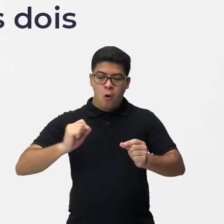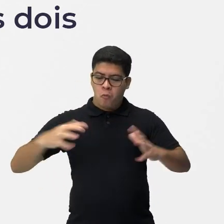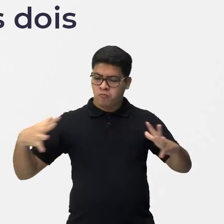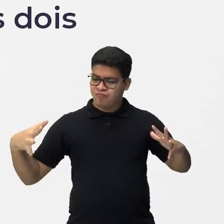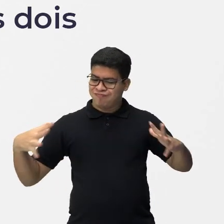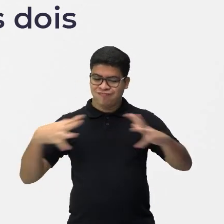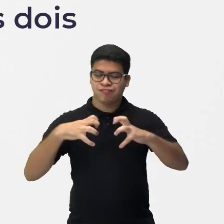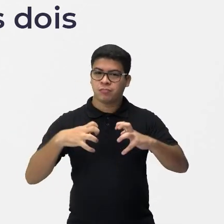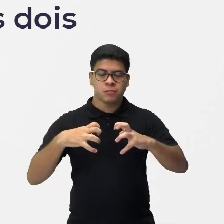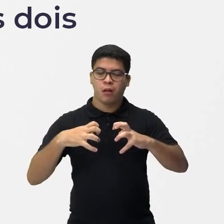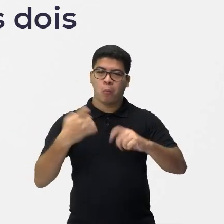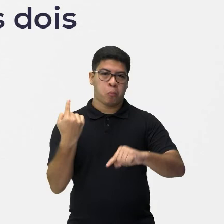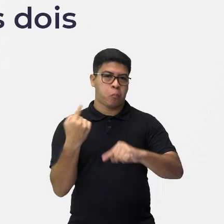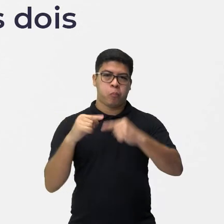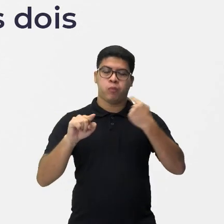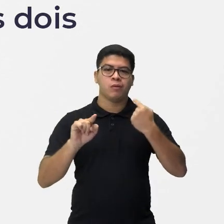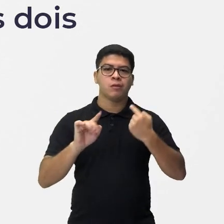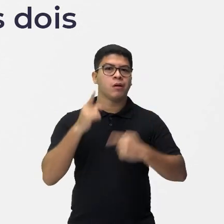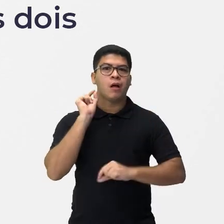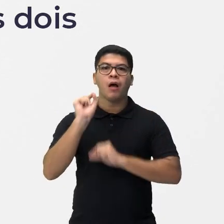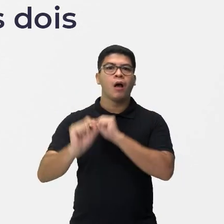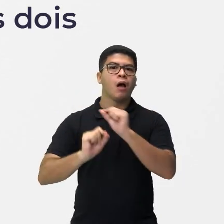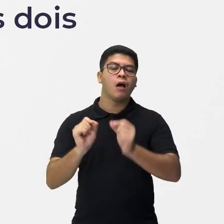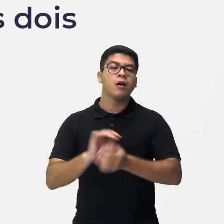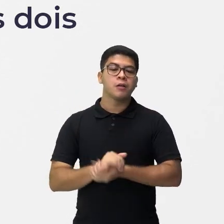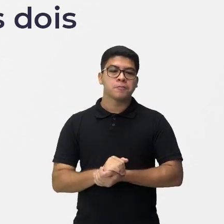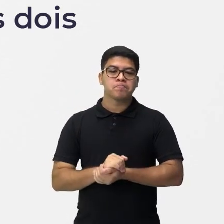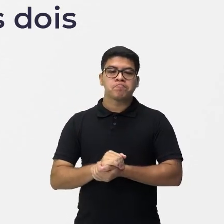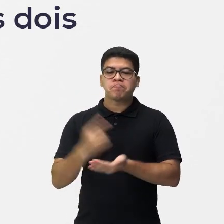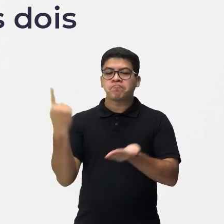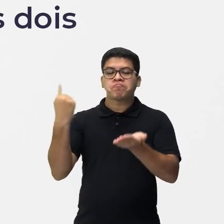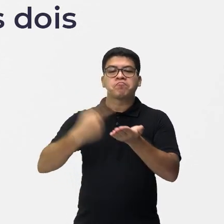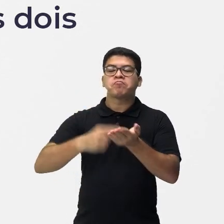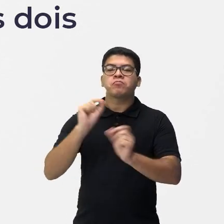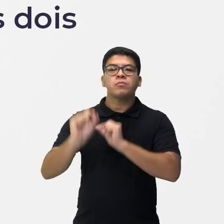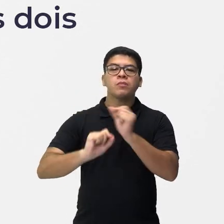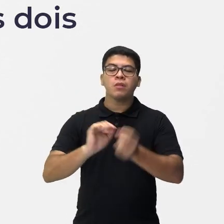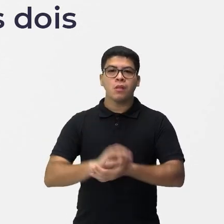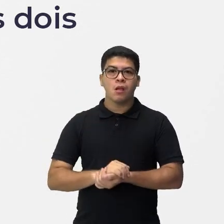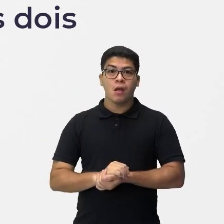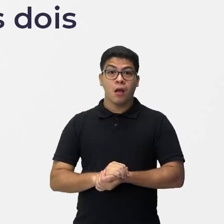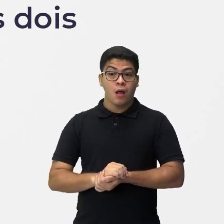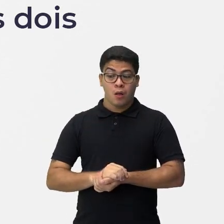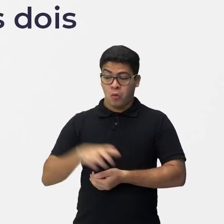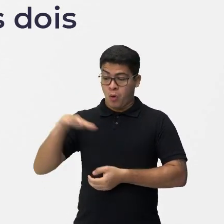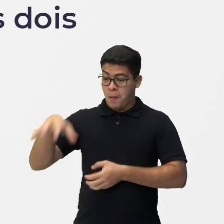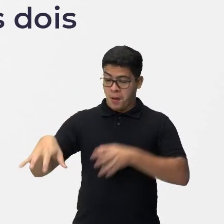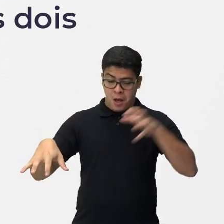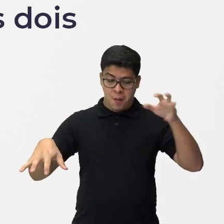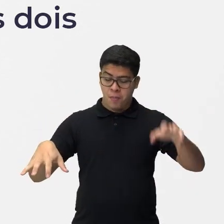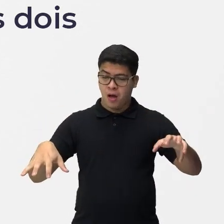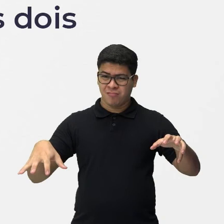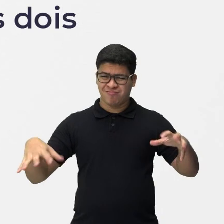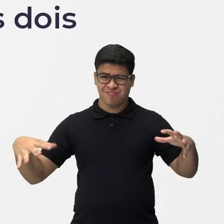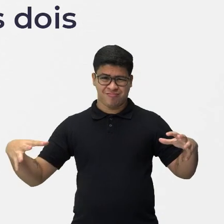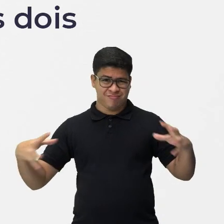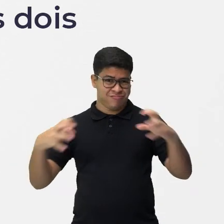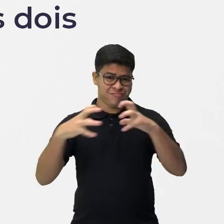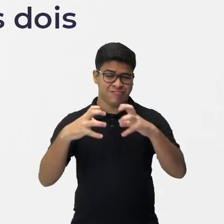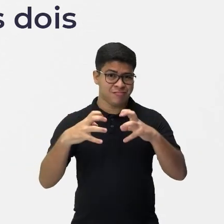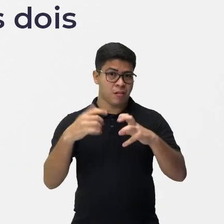Conhecido também como Pacto Ribbentrop-Molotov, ele estipulava que os dois países não entrariam em conflito e que